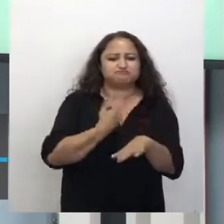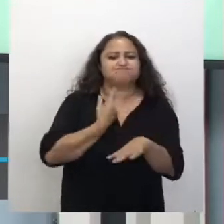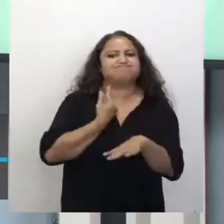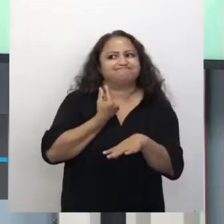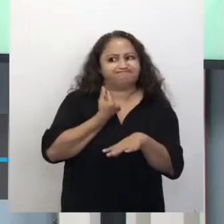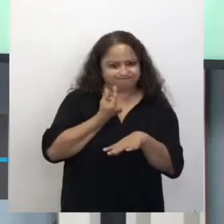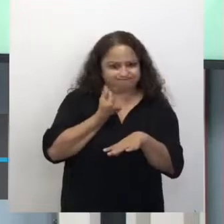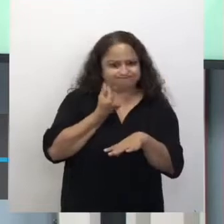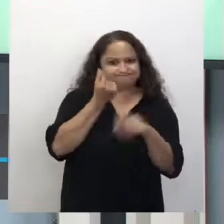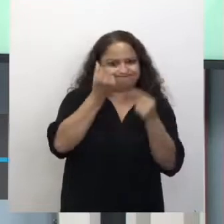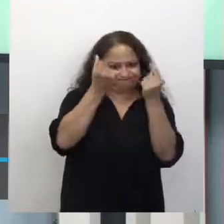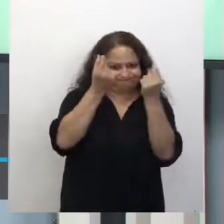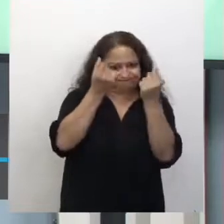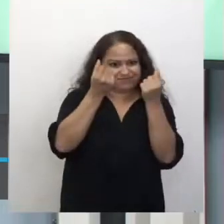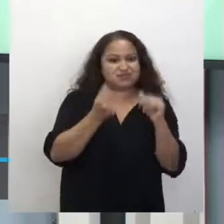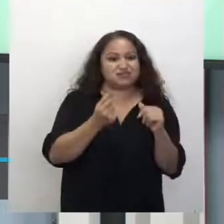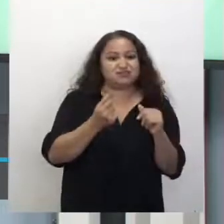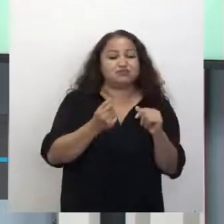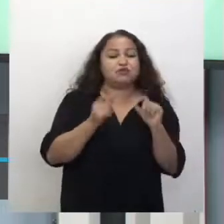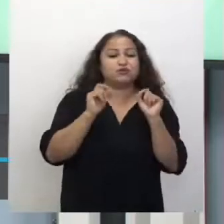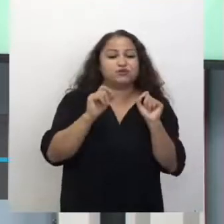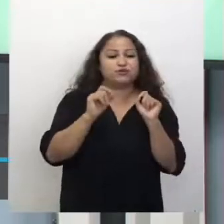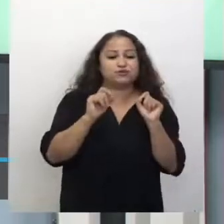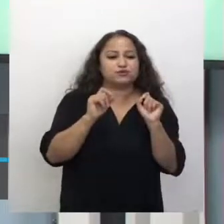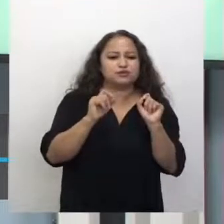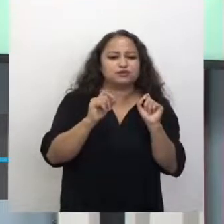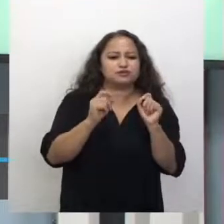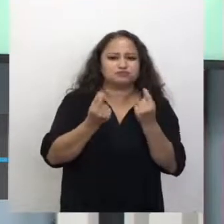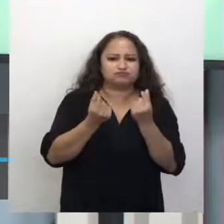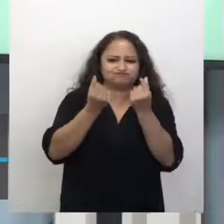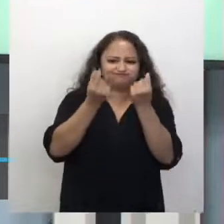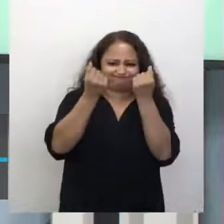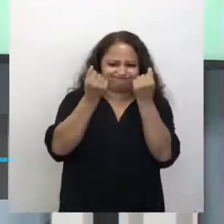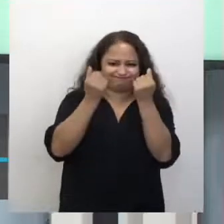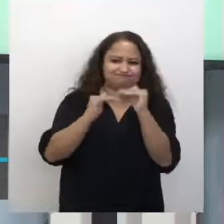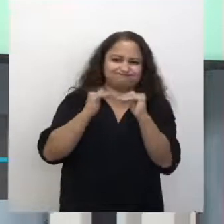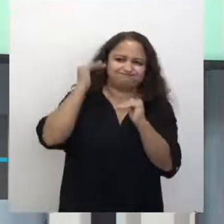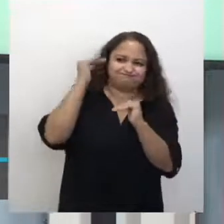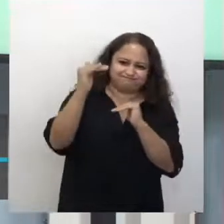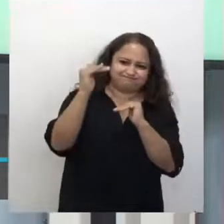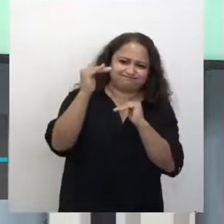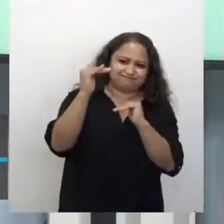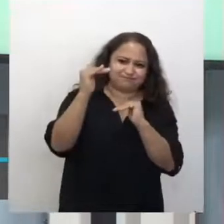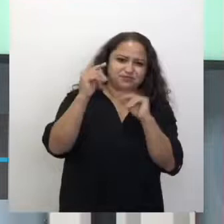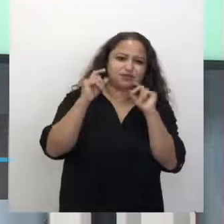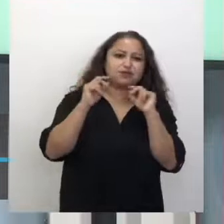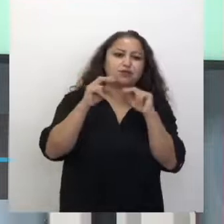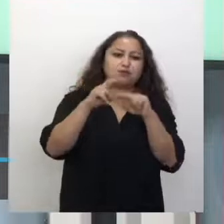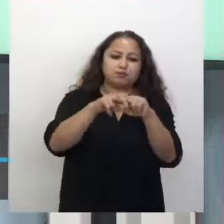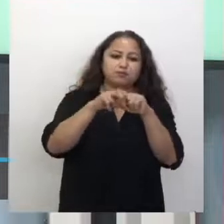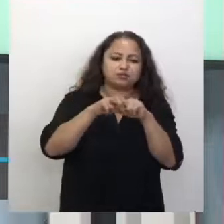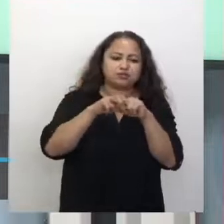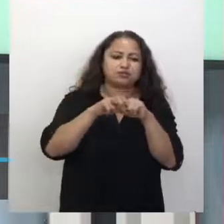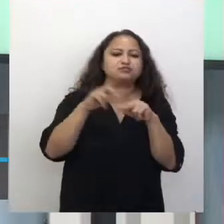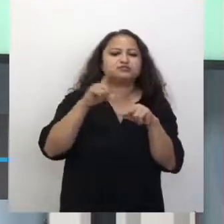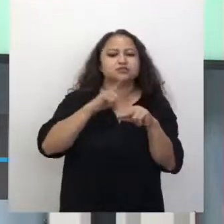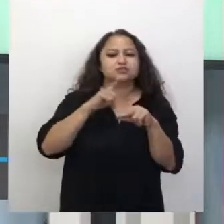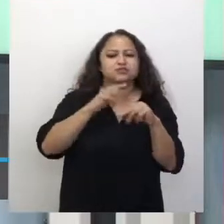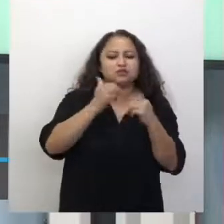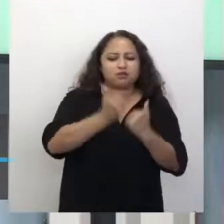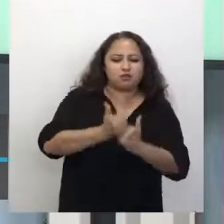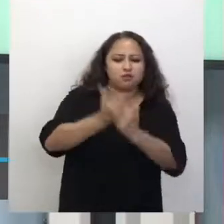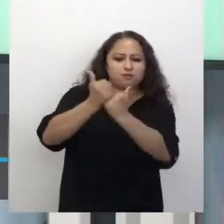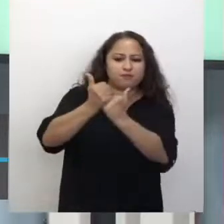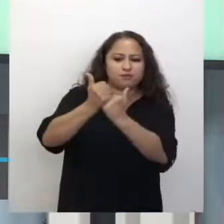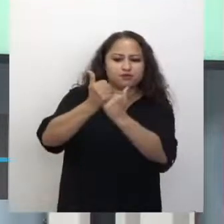tá? Tudo isso, né, faz com que o custo fique um pouco elevado. E aí, no caso, entra a figura do apoiador cultural. Então, o apoiador, ele